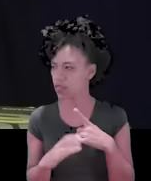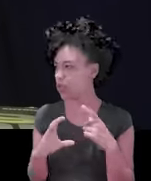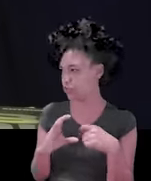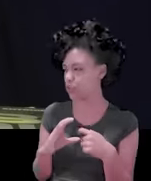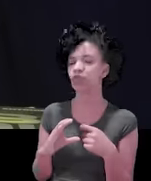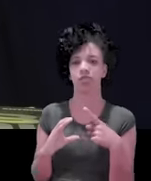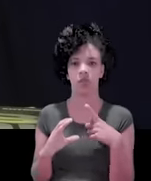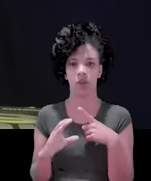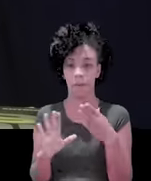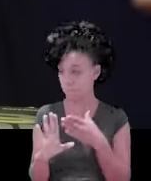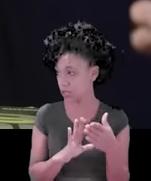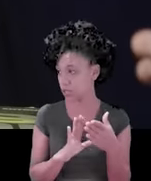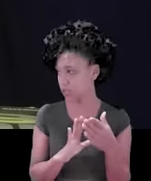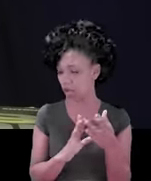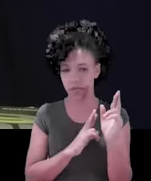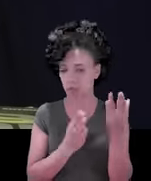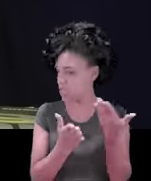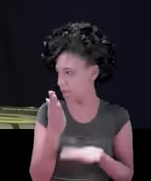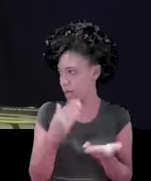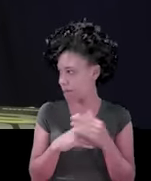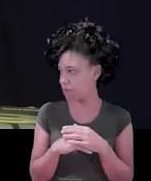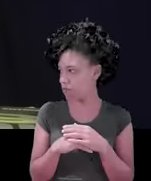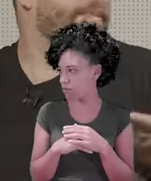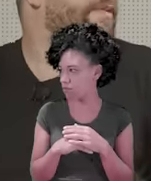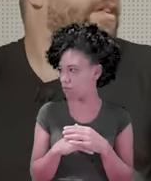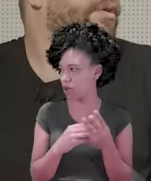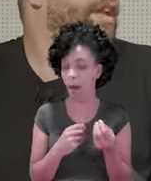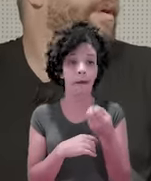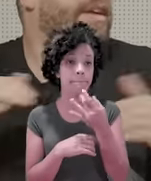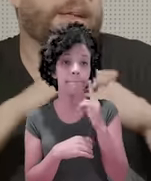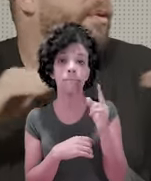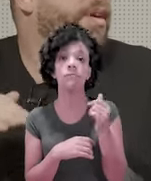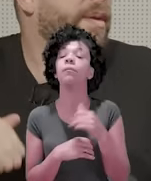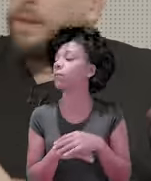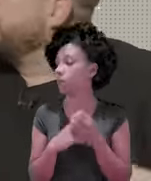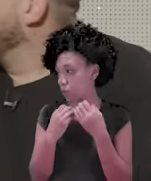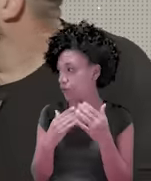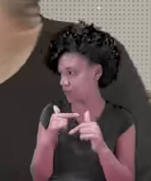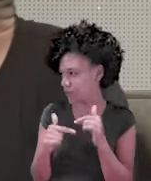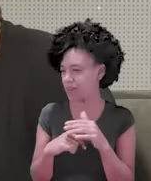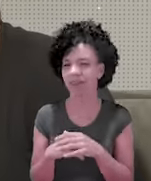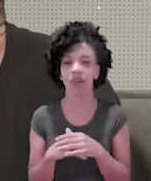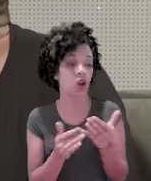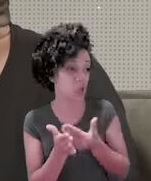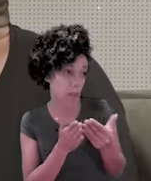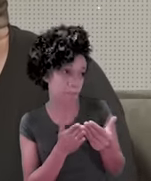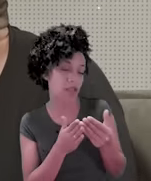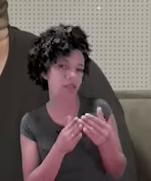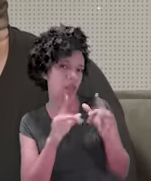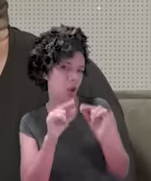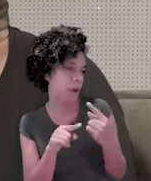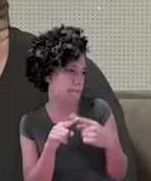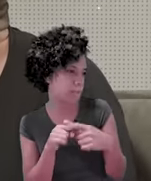momento isso aqui foi um momento acabou na esperança sua mãe bom trabalho qualquer um que ele ele começa com um